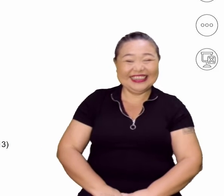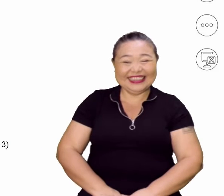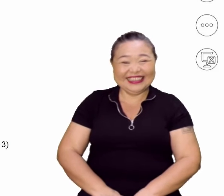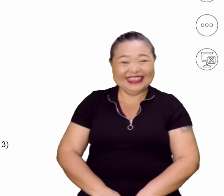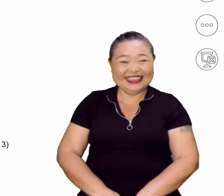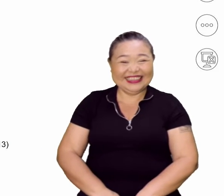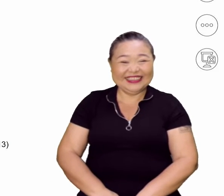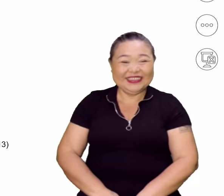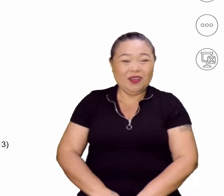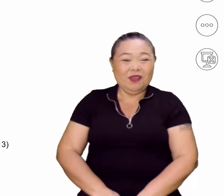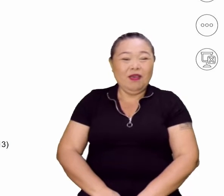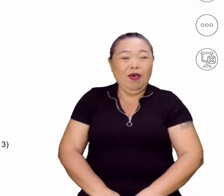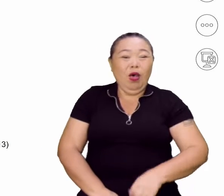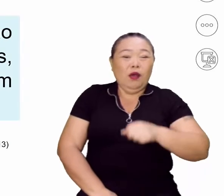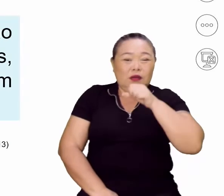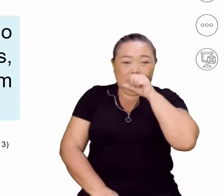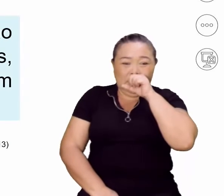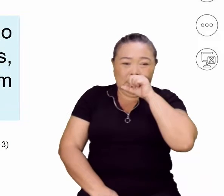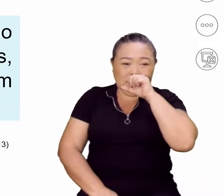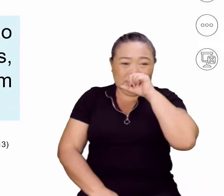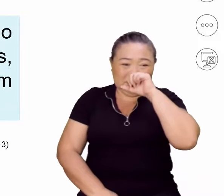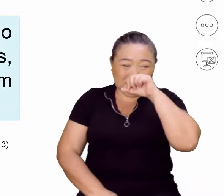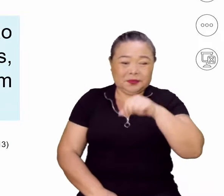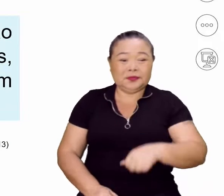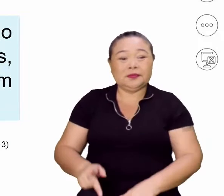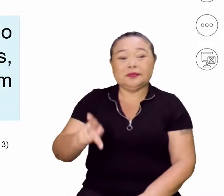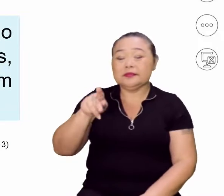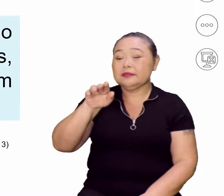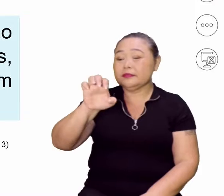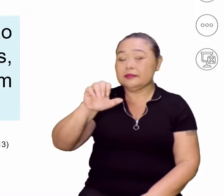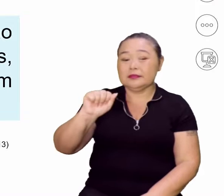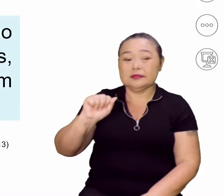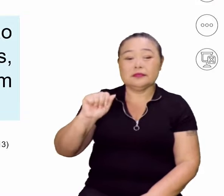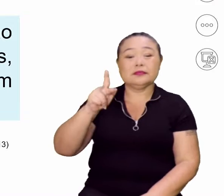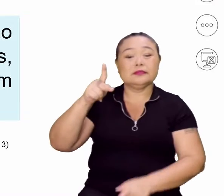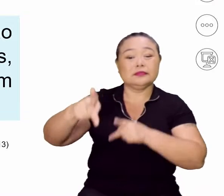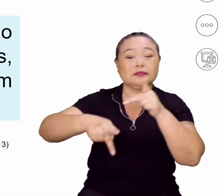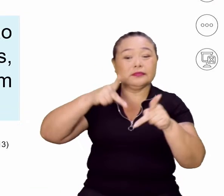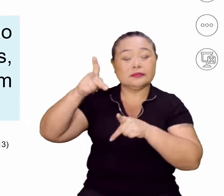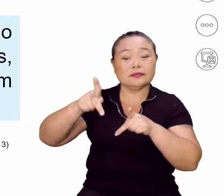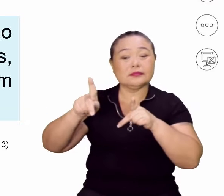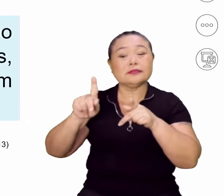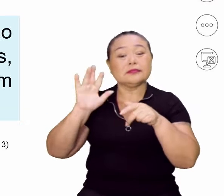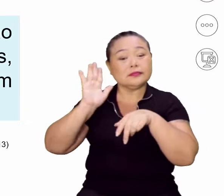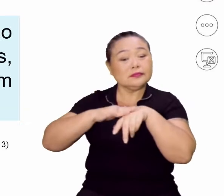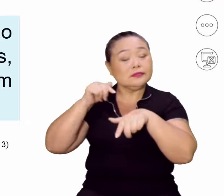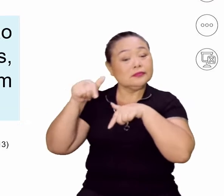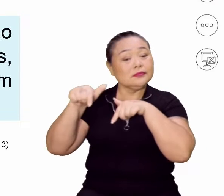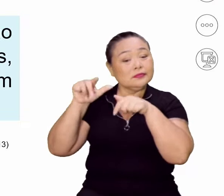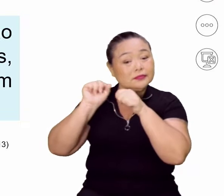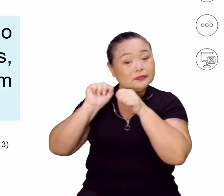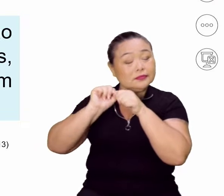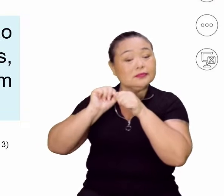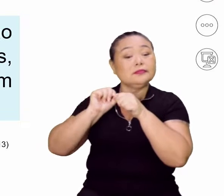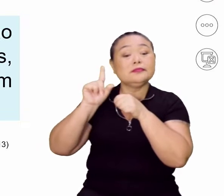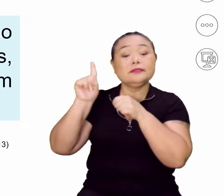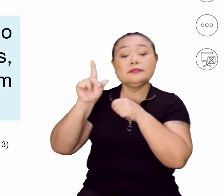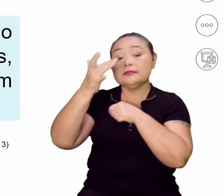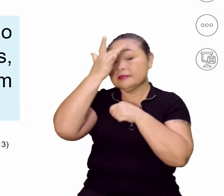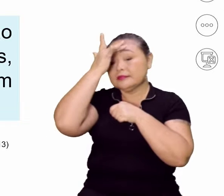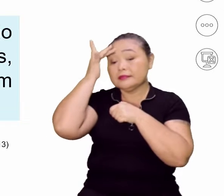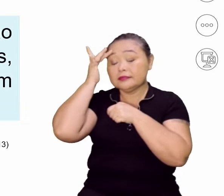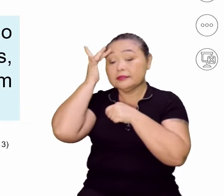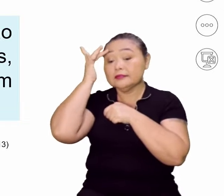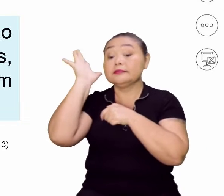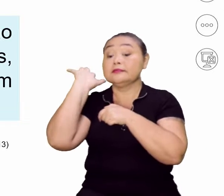continuando. A PE, falamos da PE, né, que é a população economicamente ativa de um país. São as pessoas